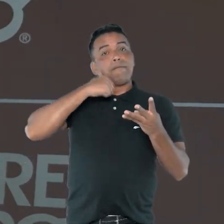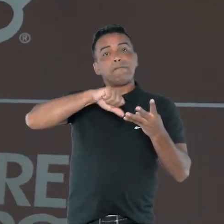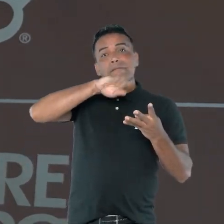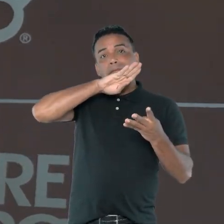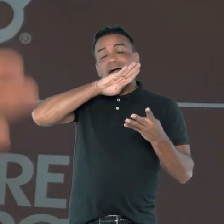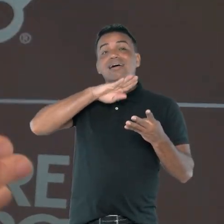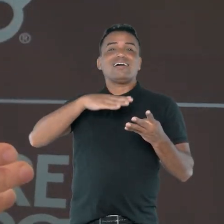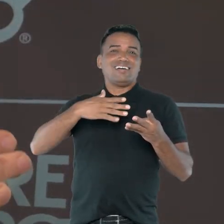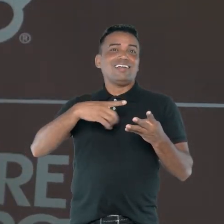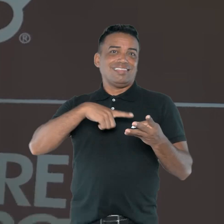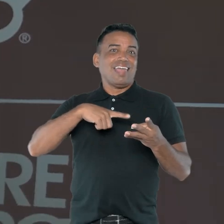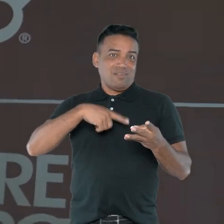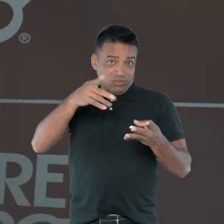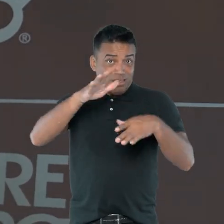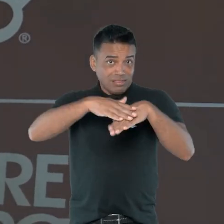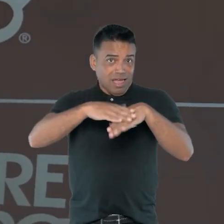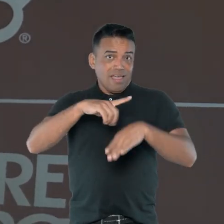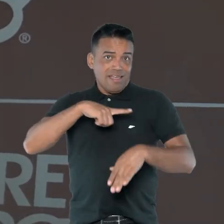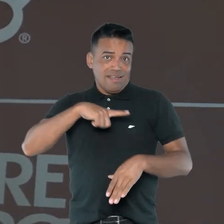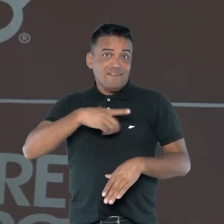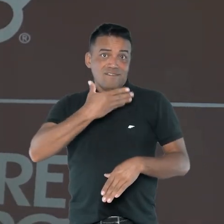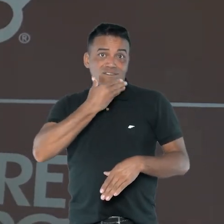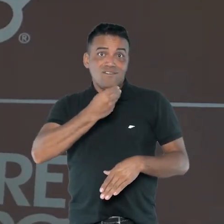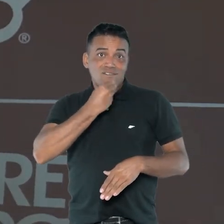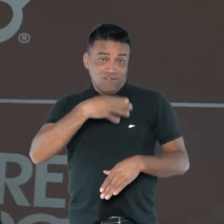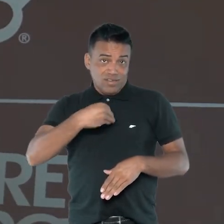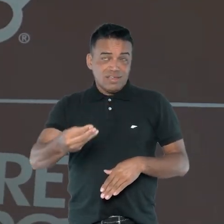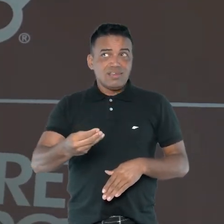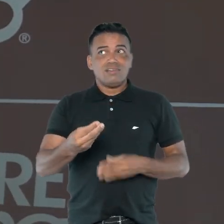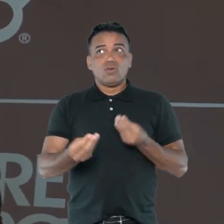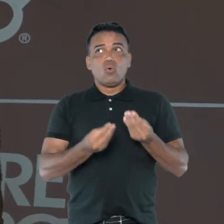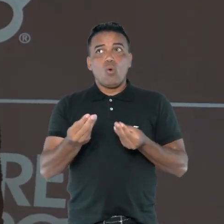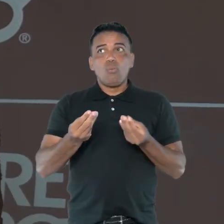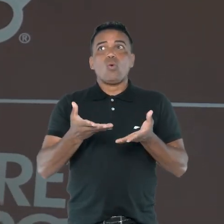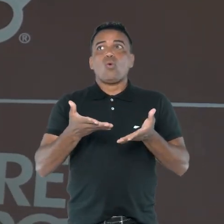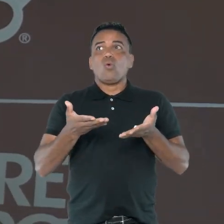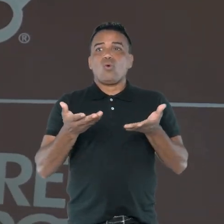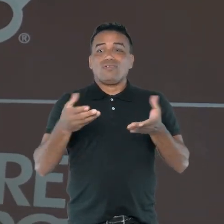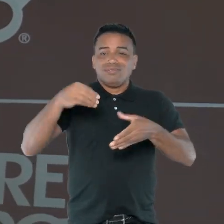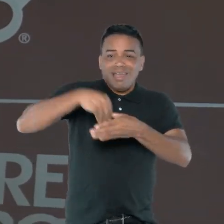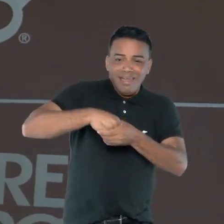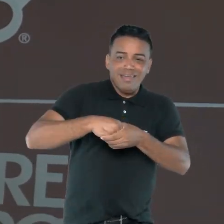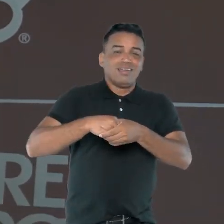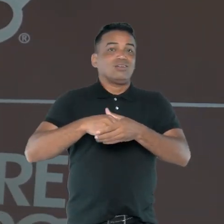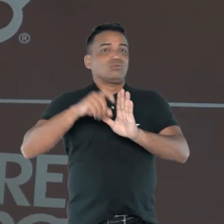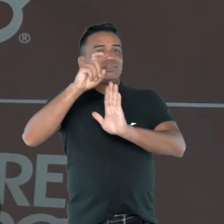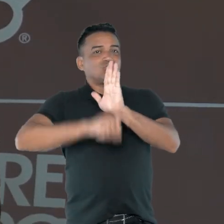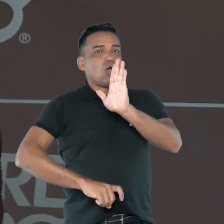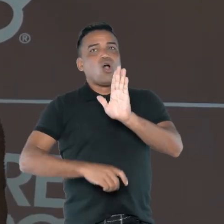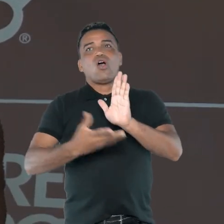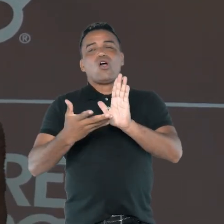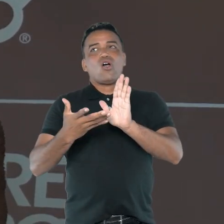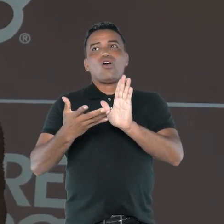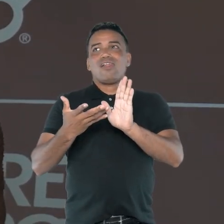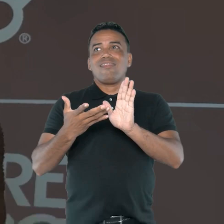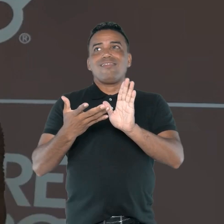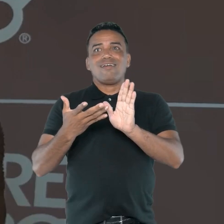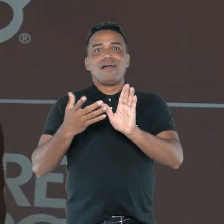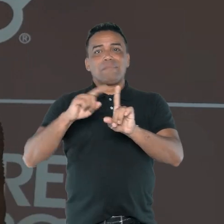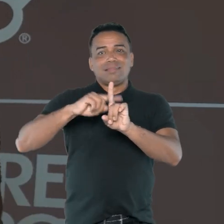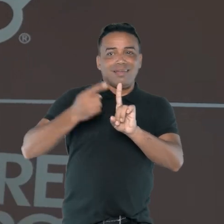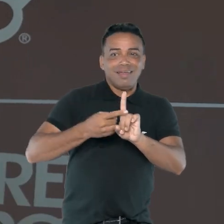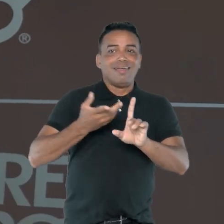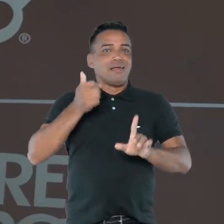amadurecimento na jornada da sua personagem, lidando com essa maternidade, lidando com os desafios da